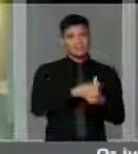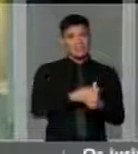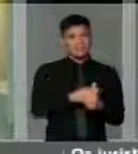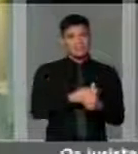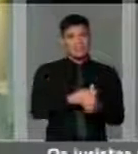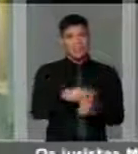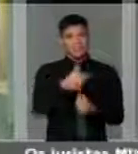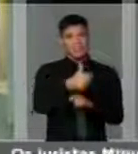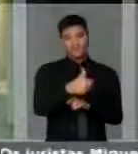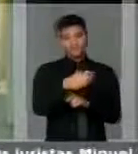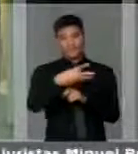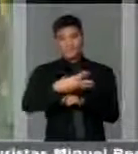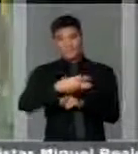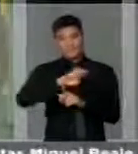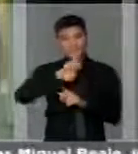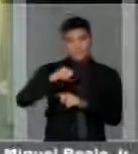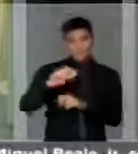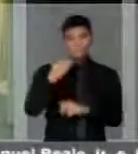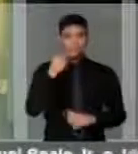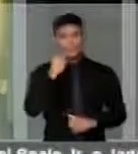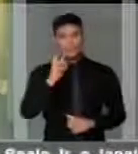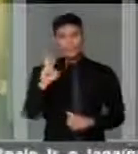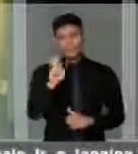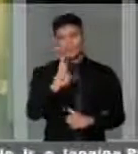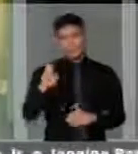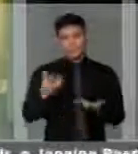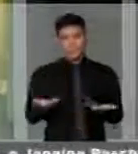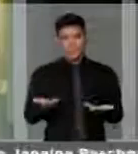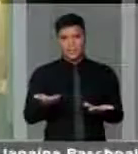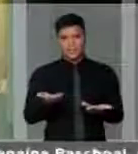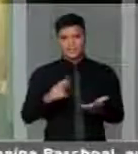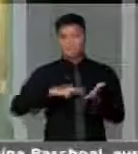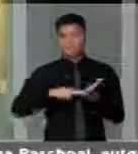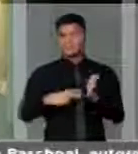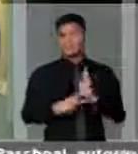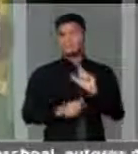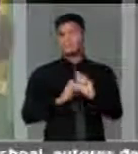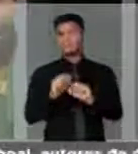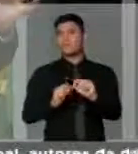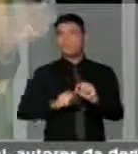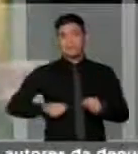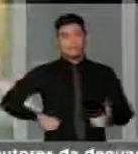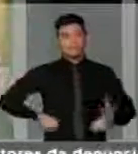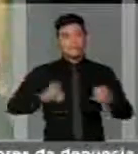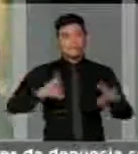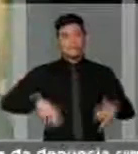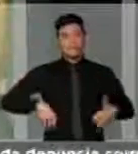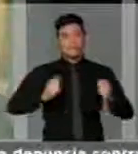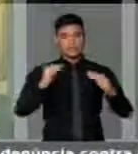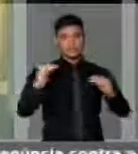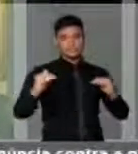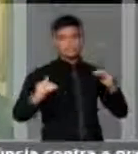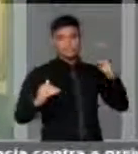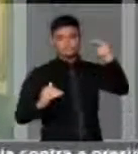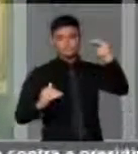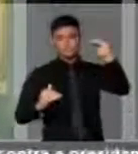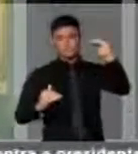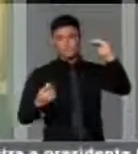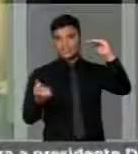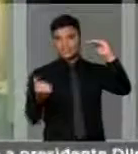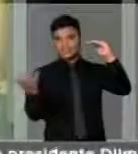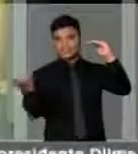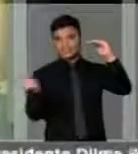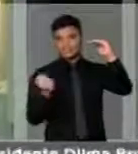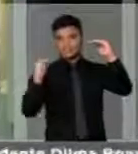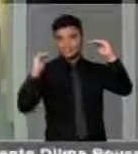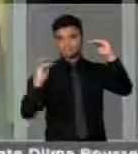públicas de 23 bilhões de reais. Ou seja, gastou a mais do que arrecadou. Por que